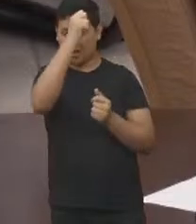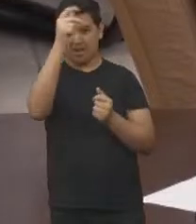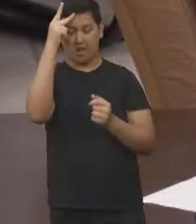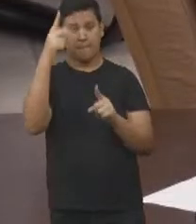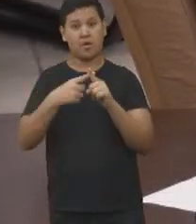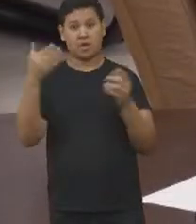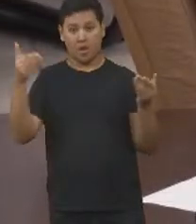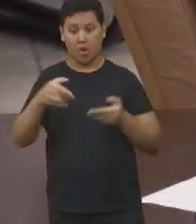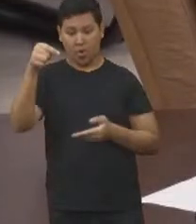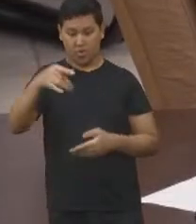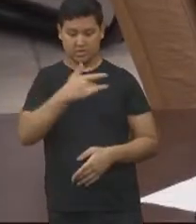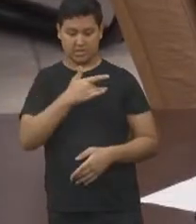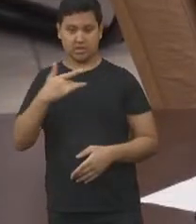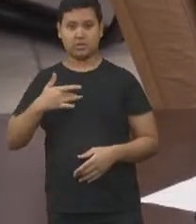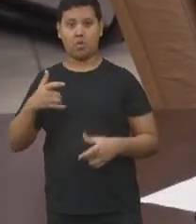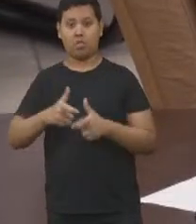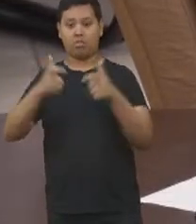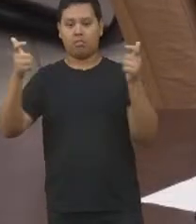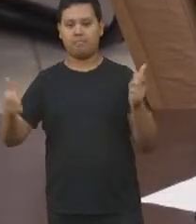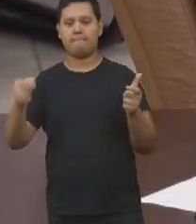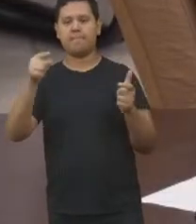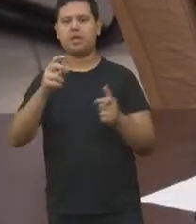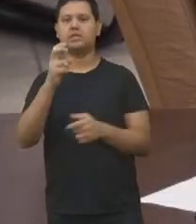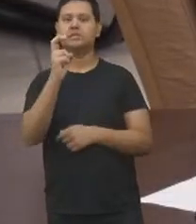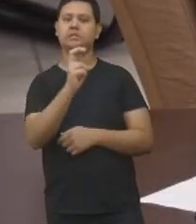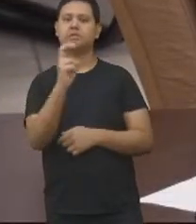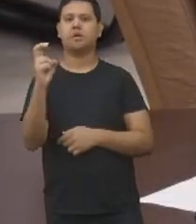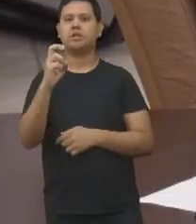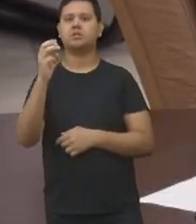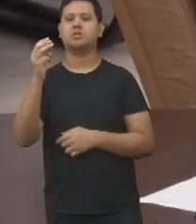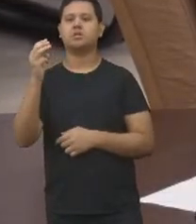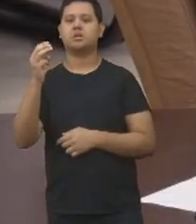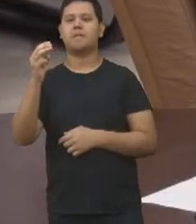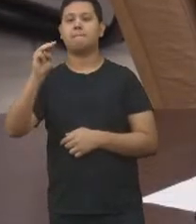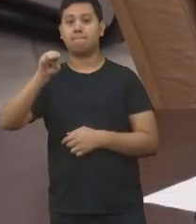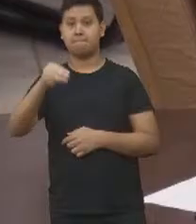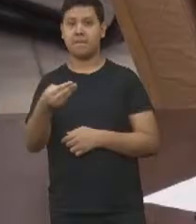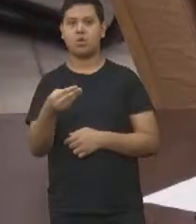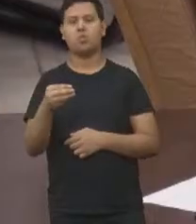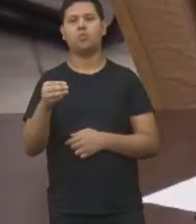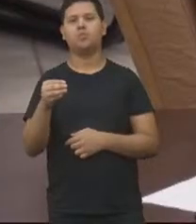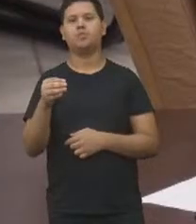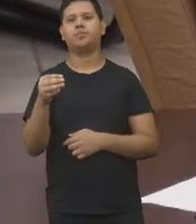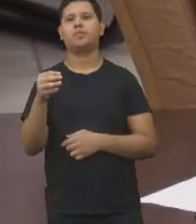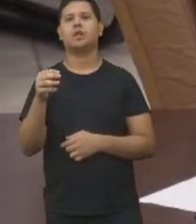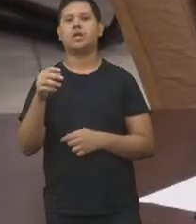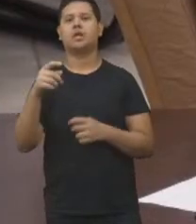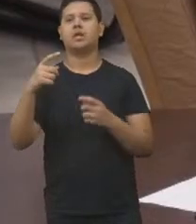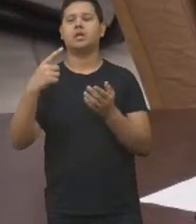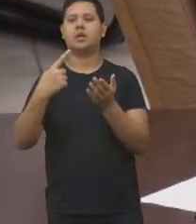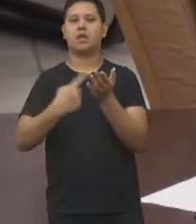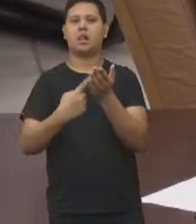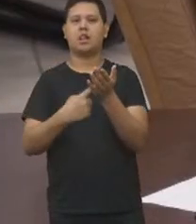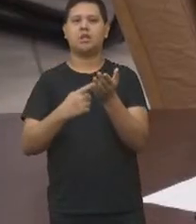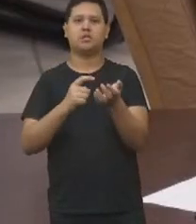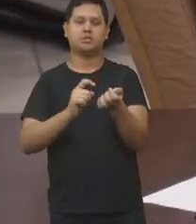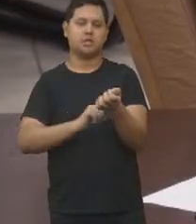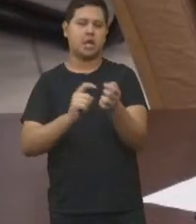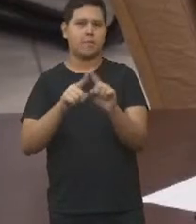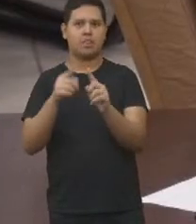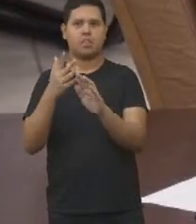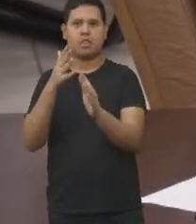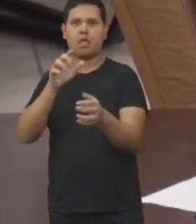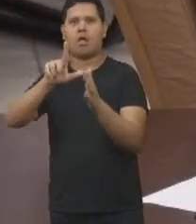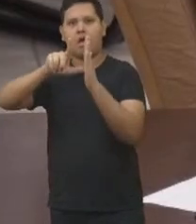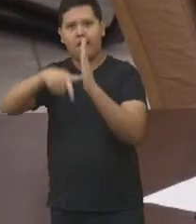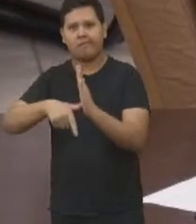orçamento que nós temos na saúde aumentou do ano passado para cá para 55 mil exames represados, aumentou o número de cirurgias represadas e de